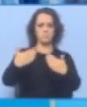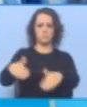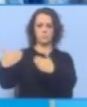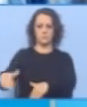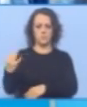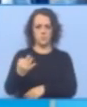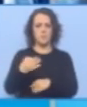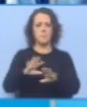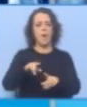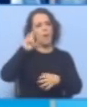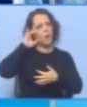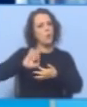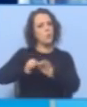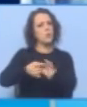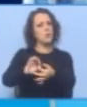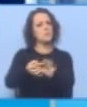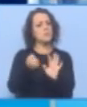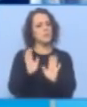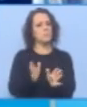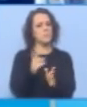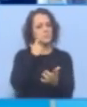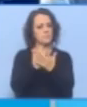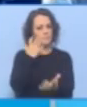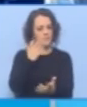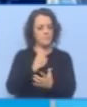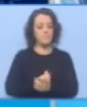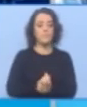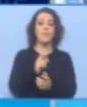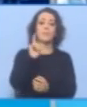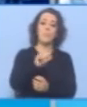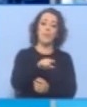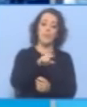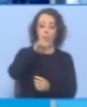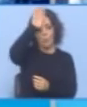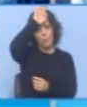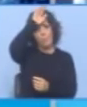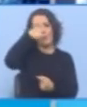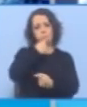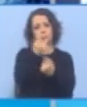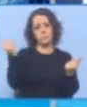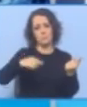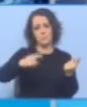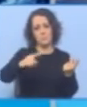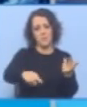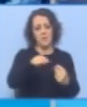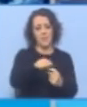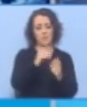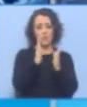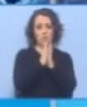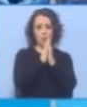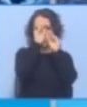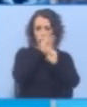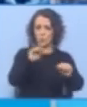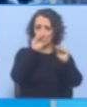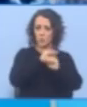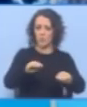há esta coerência que é importante assinalar. E a evolução, e o Papa tem-no dito, esta evolução da doutrina não é uma ruptura